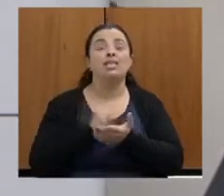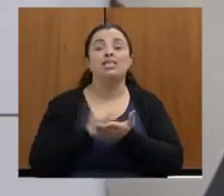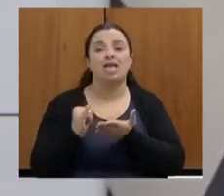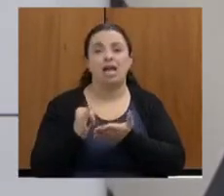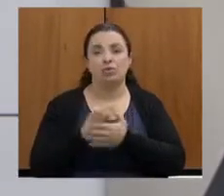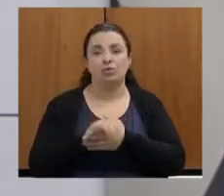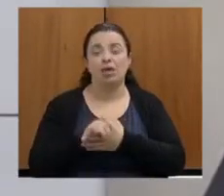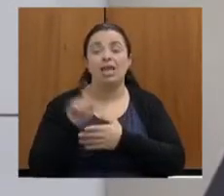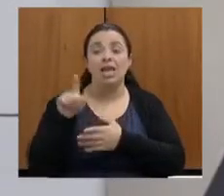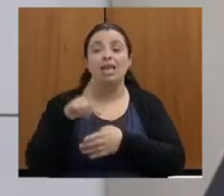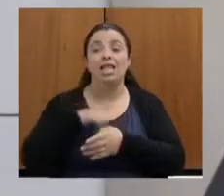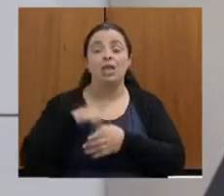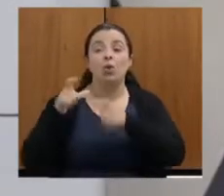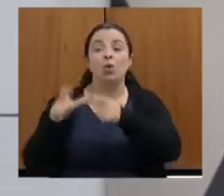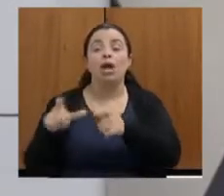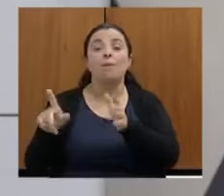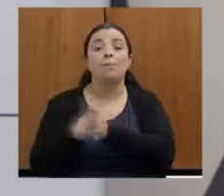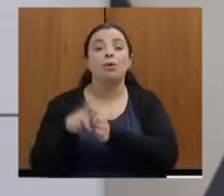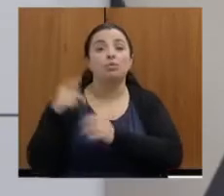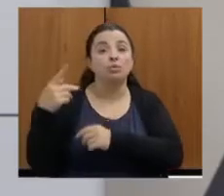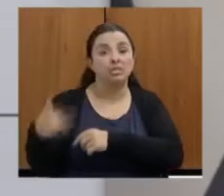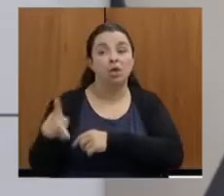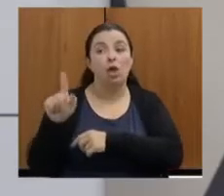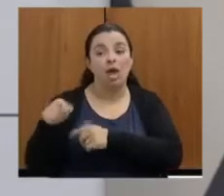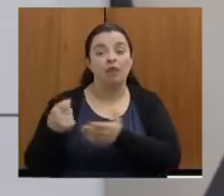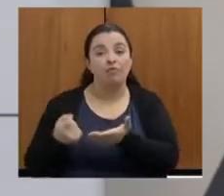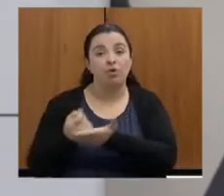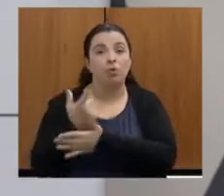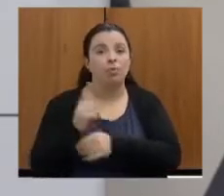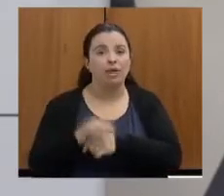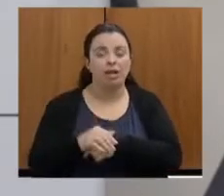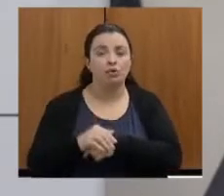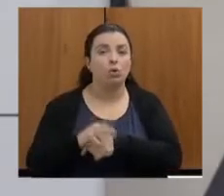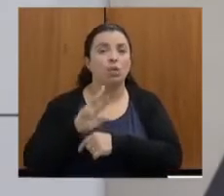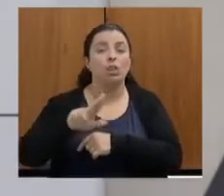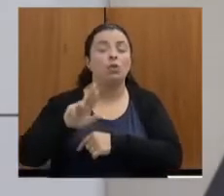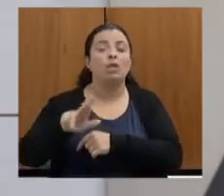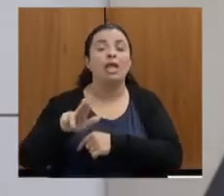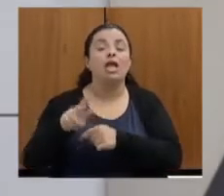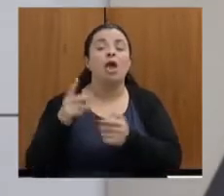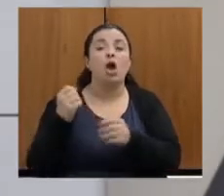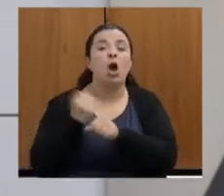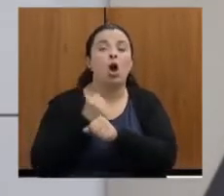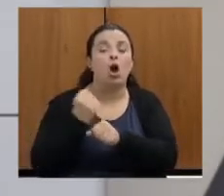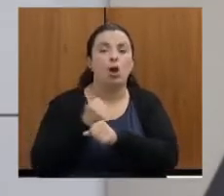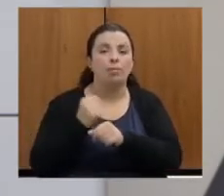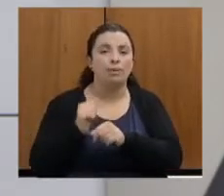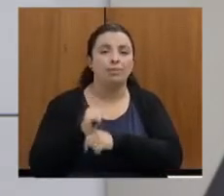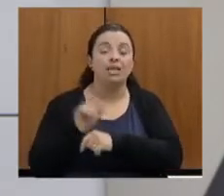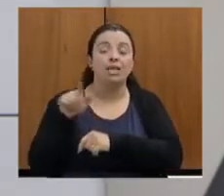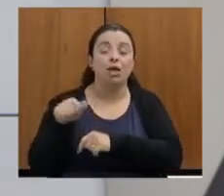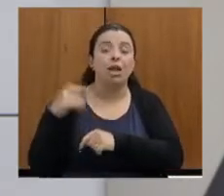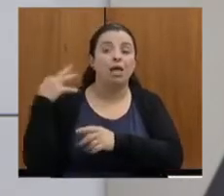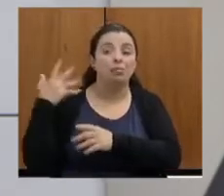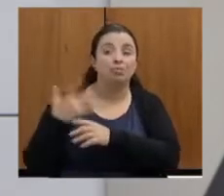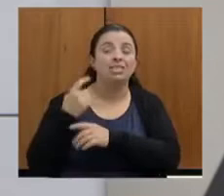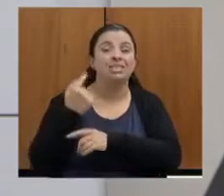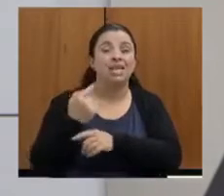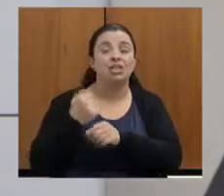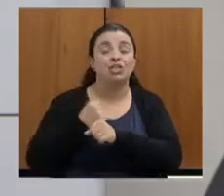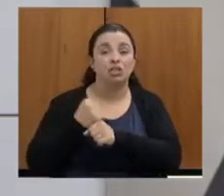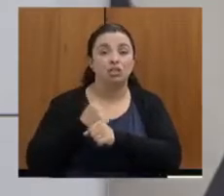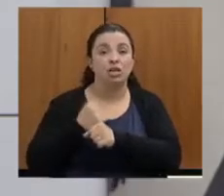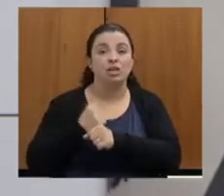terreno comprado não tem nada de obra nada absolutamente nada então há sete anos o povo de Gesteira luta